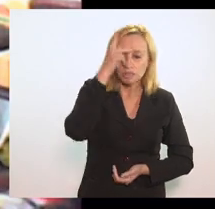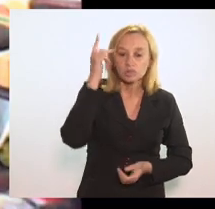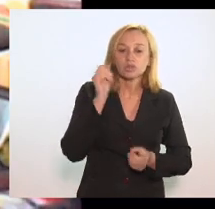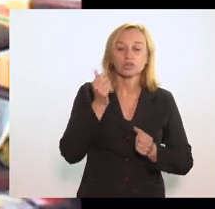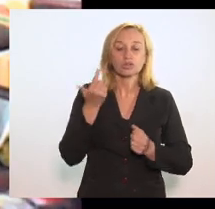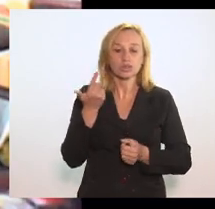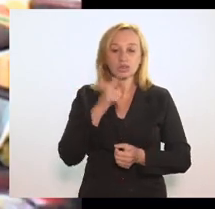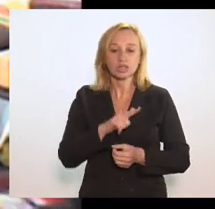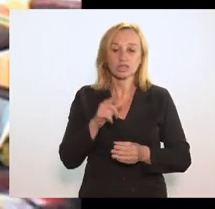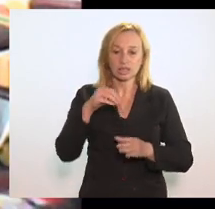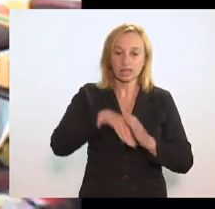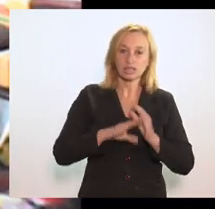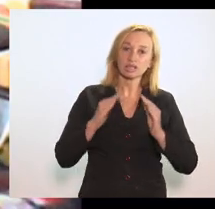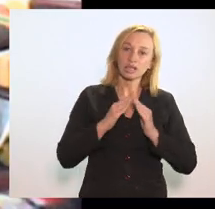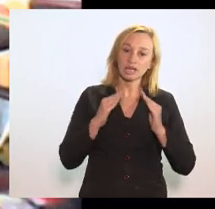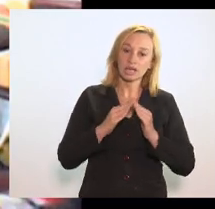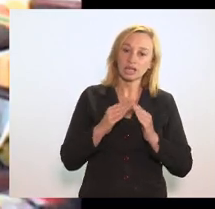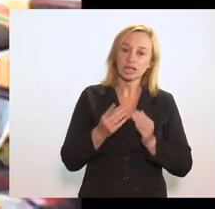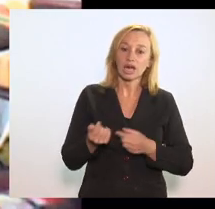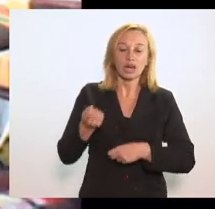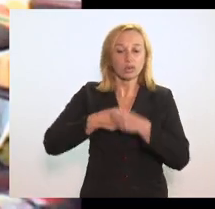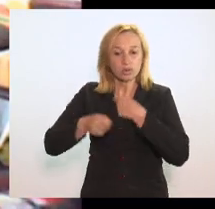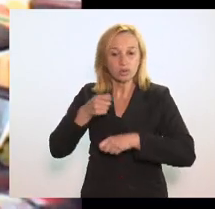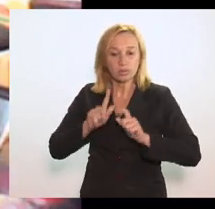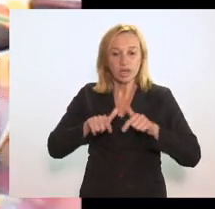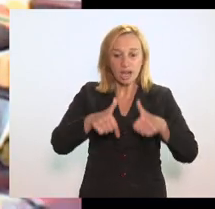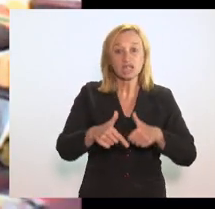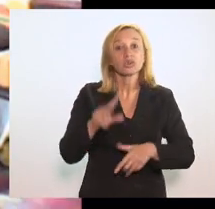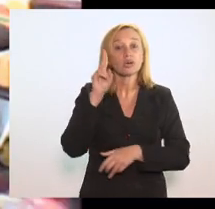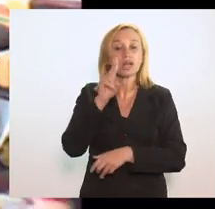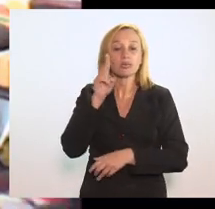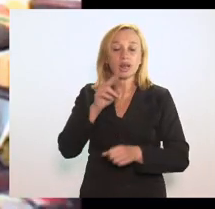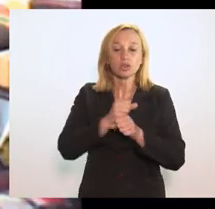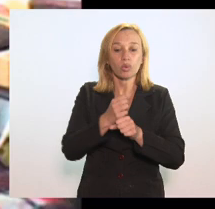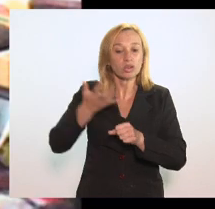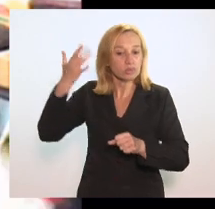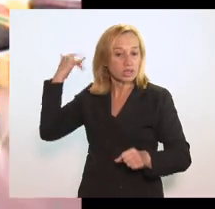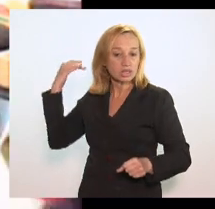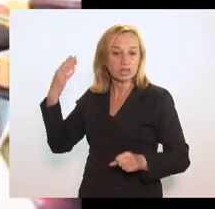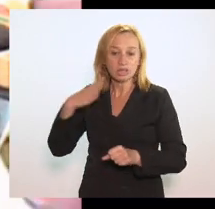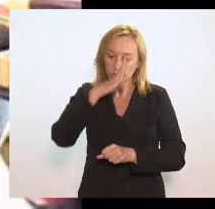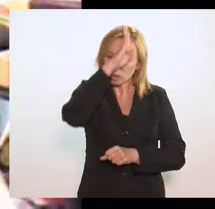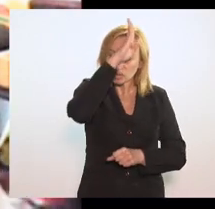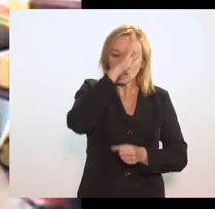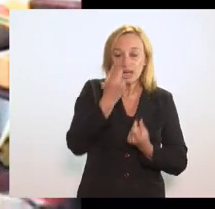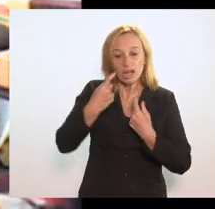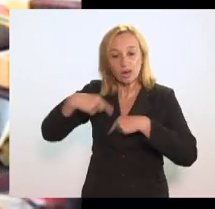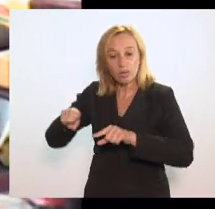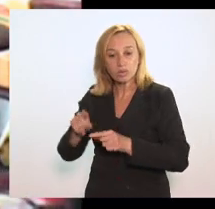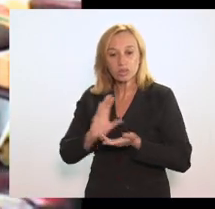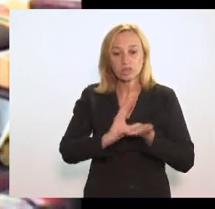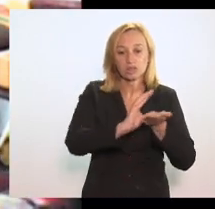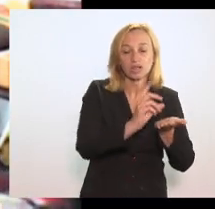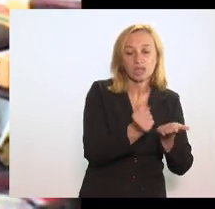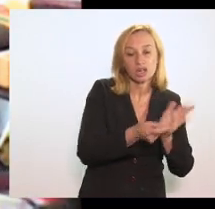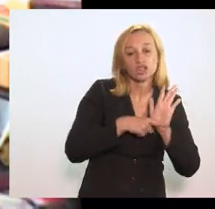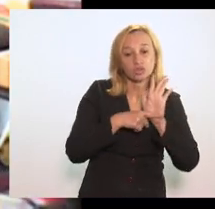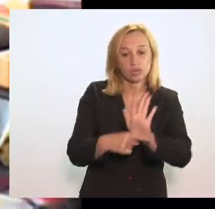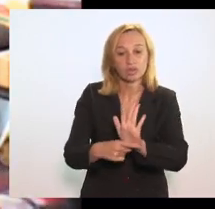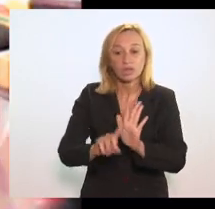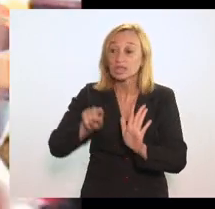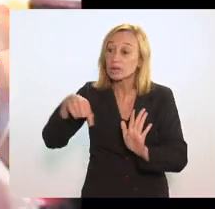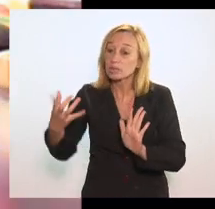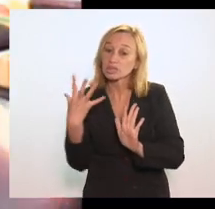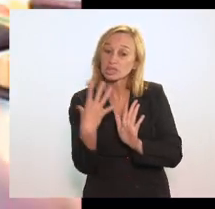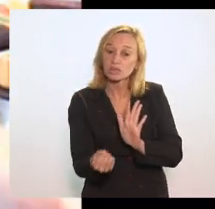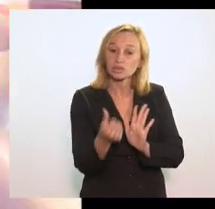em casa, para que a economia funcione. Vamos lembrar, no ano passado, Bolsonaro era contra o auxílio emergencial. Depois aceitou que